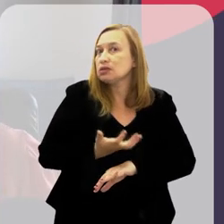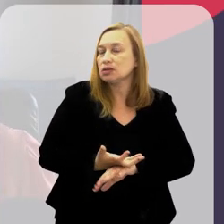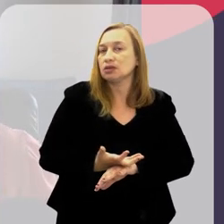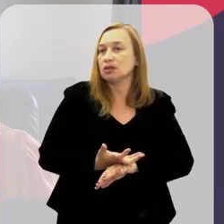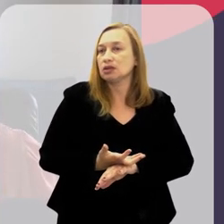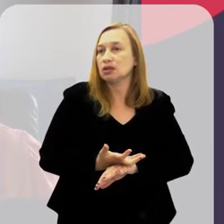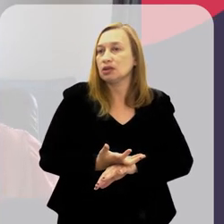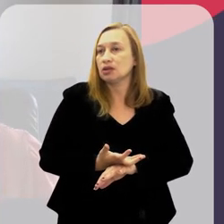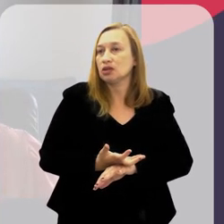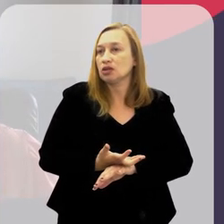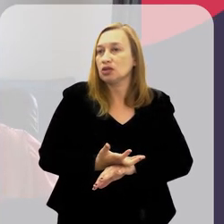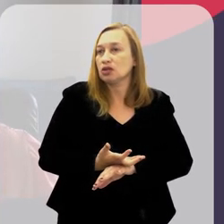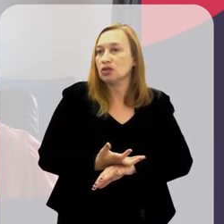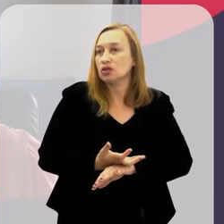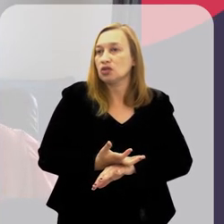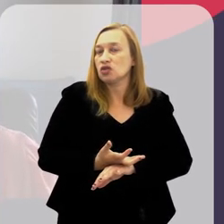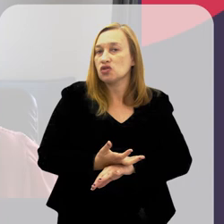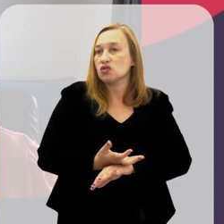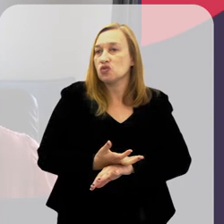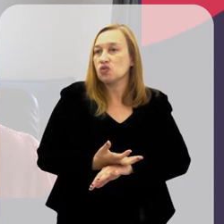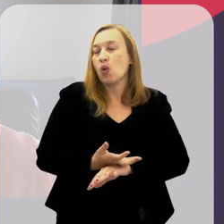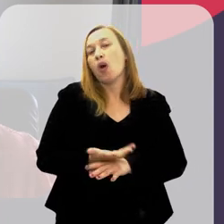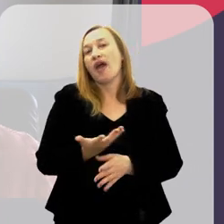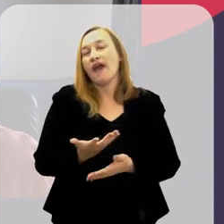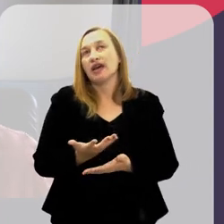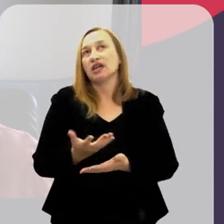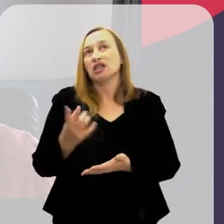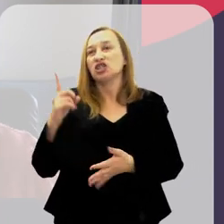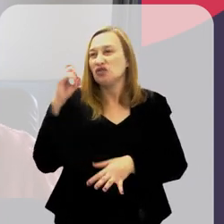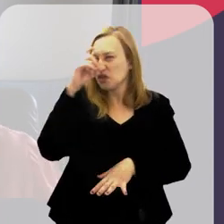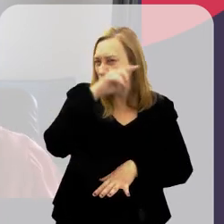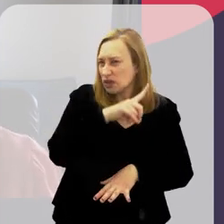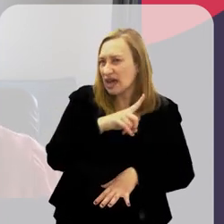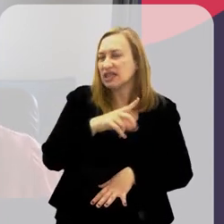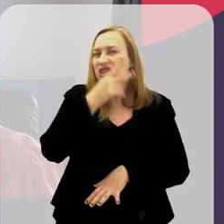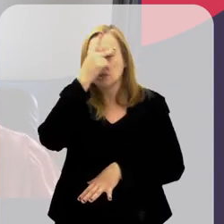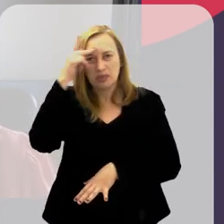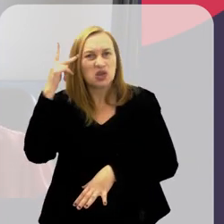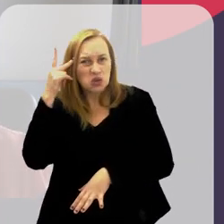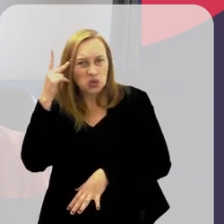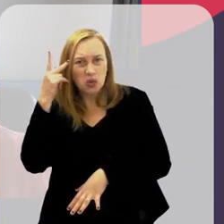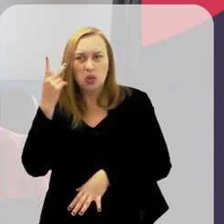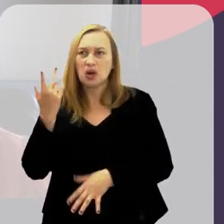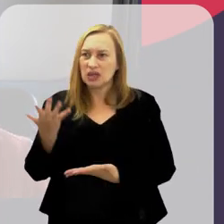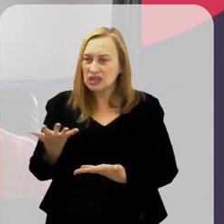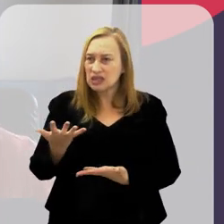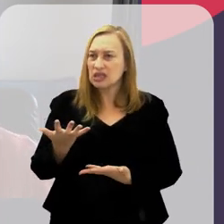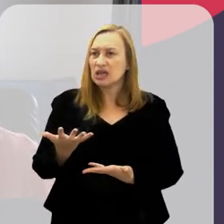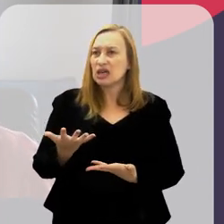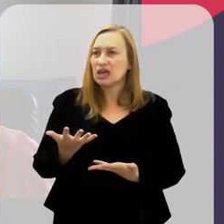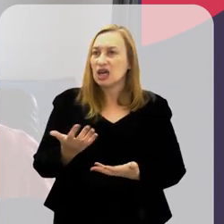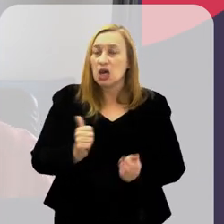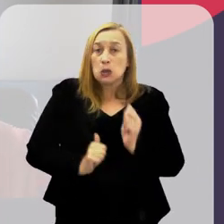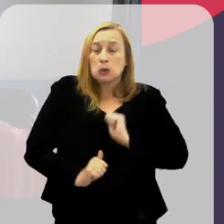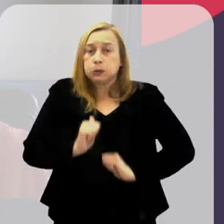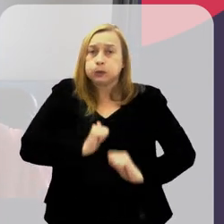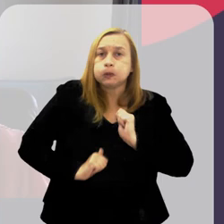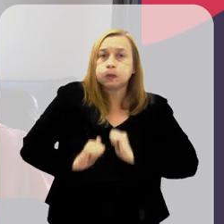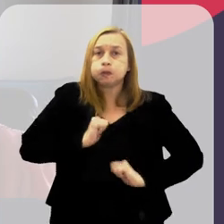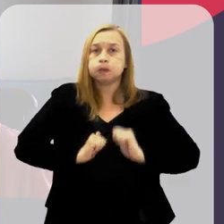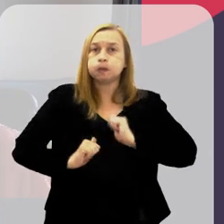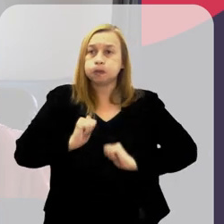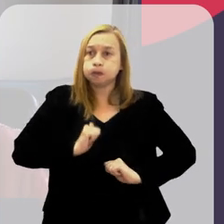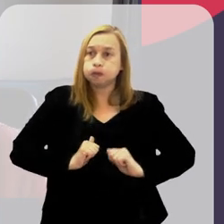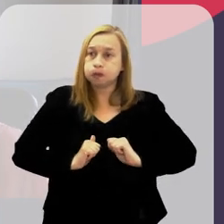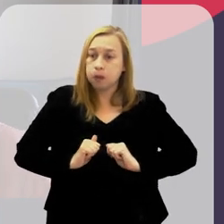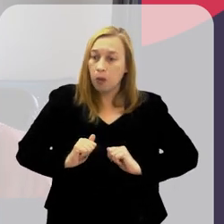a disciplina com baixa adesão, né, das pessoas a fazer uma licenciatura em matemática tem muito a ver com isso. Da questão que ela